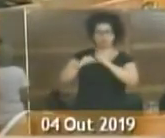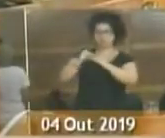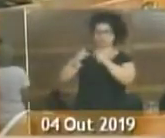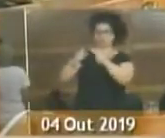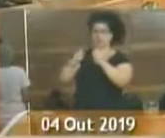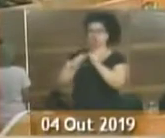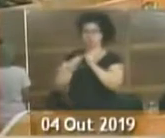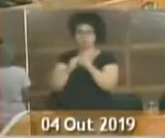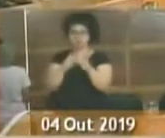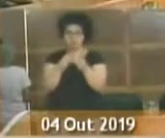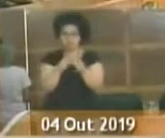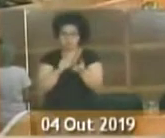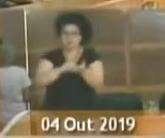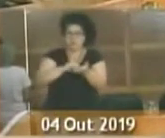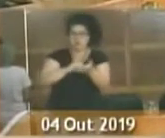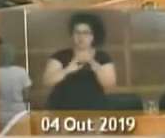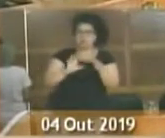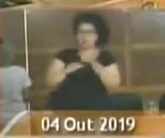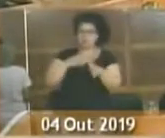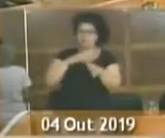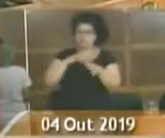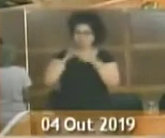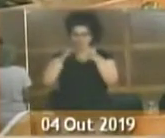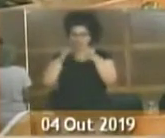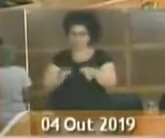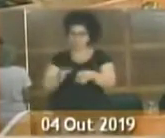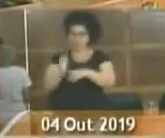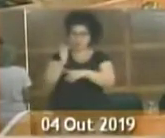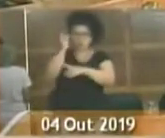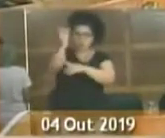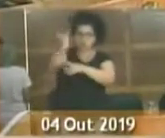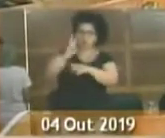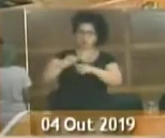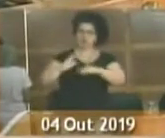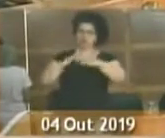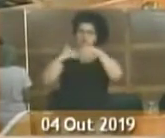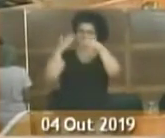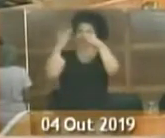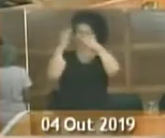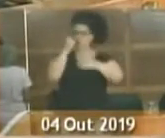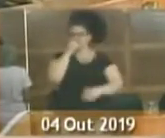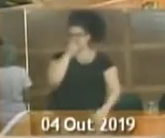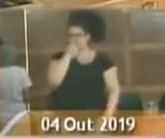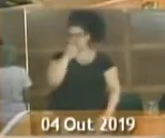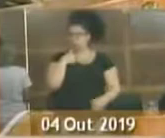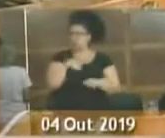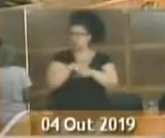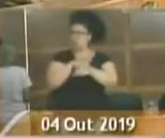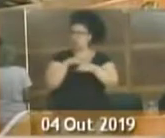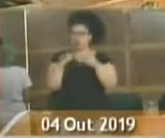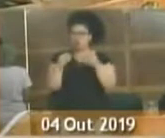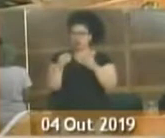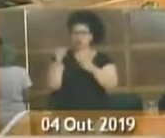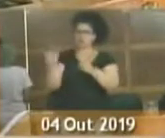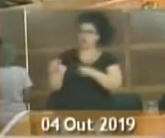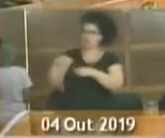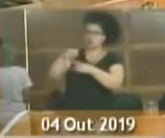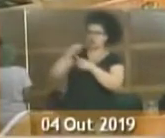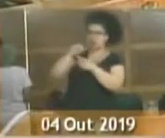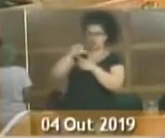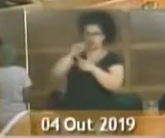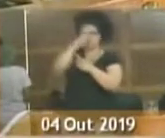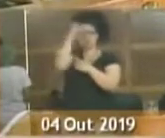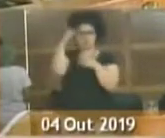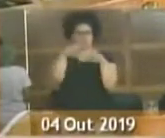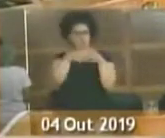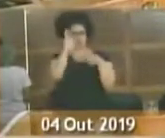se fazer, mas eu tenho certeza que vai crescer. Eu tenho conversado muito com o Mário, com o Eric, com o pessoal do